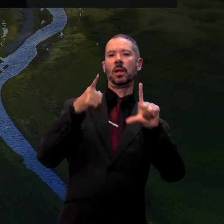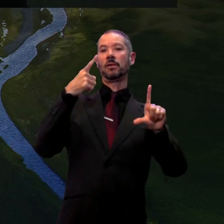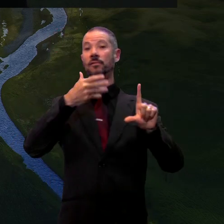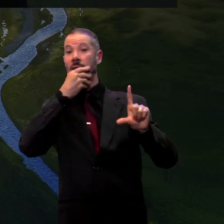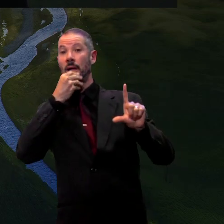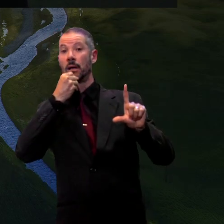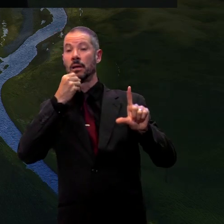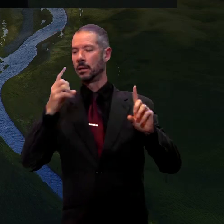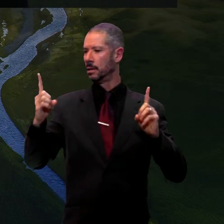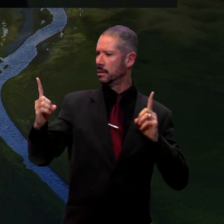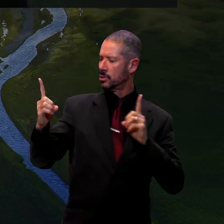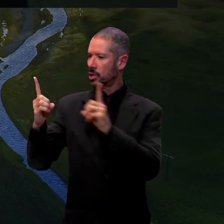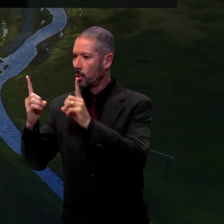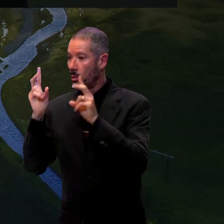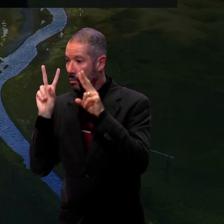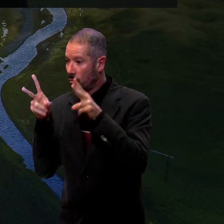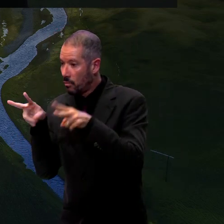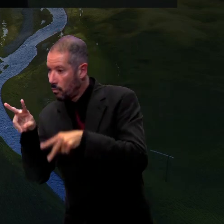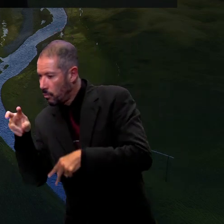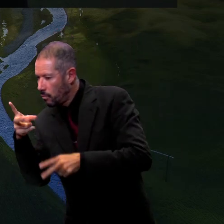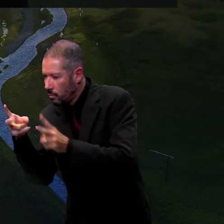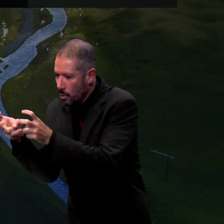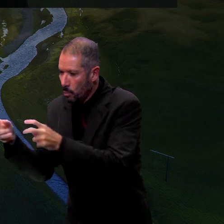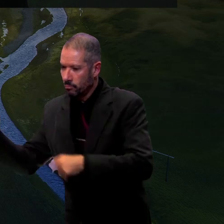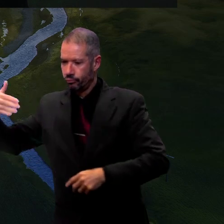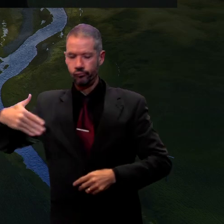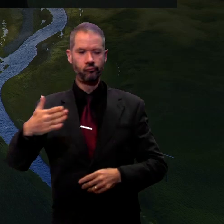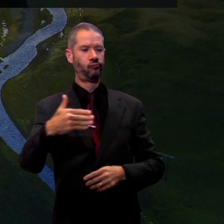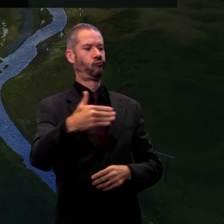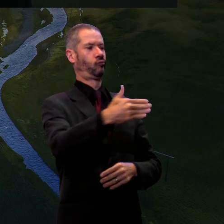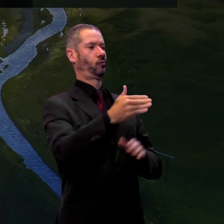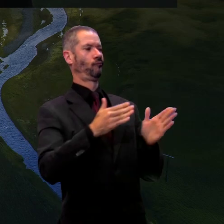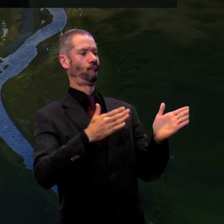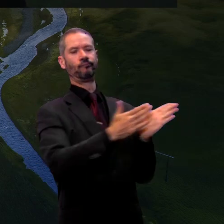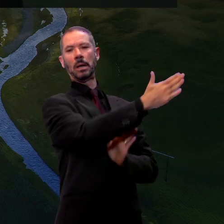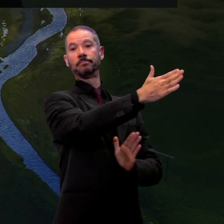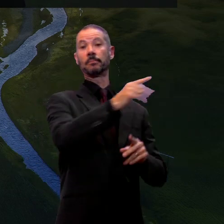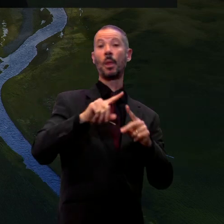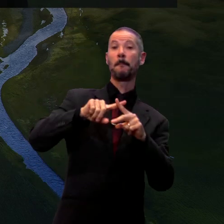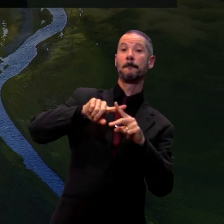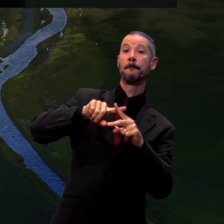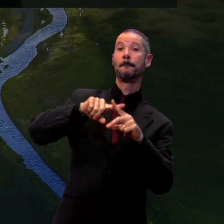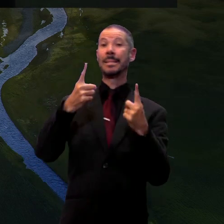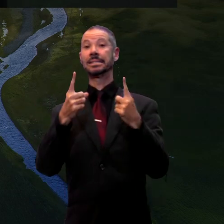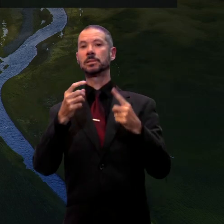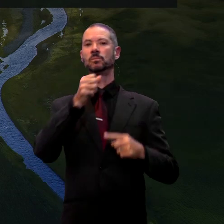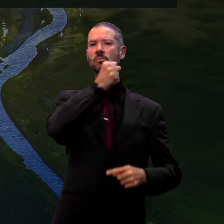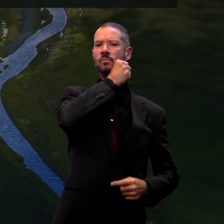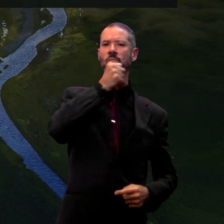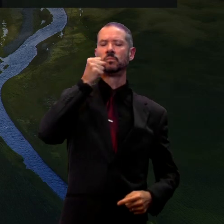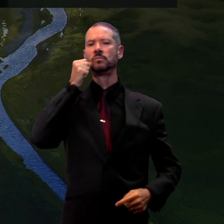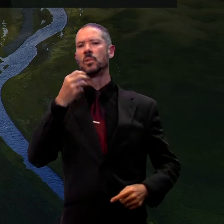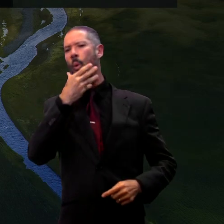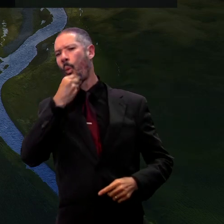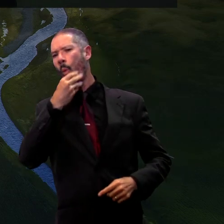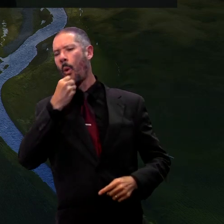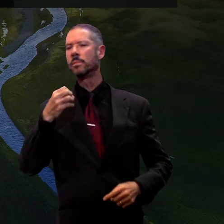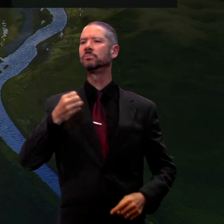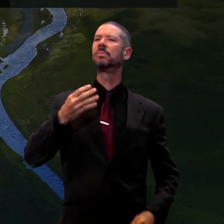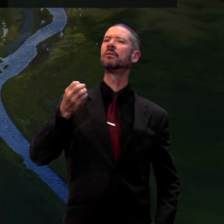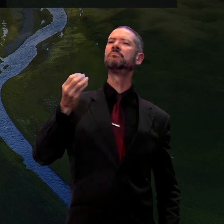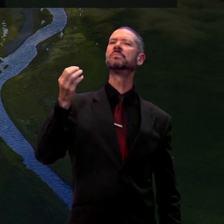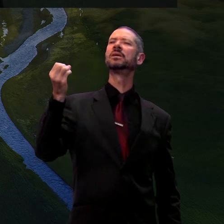Quando chegou ao lugar e o viu, passou pelo outro lado. Mas Um samaritano, estando de